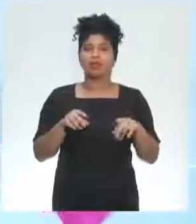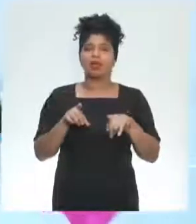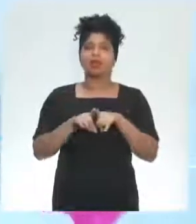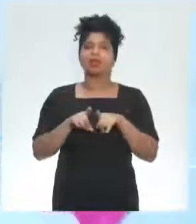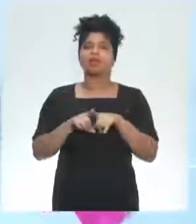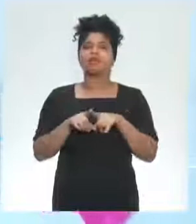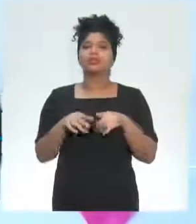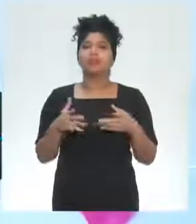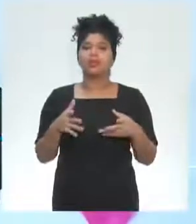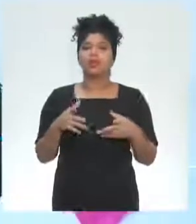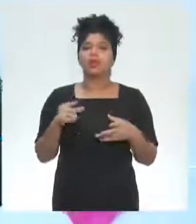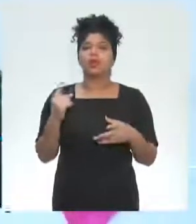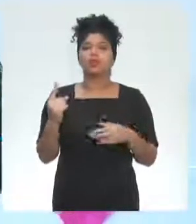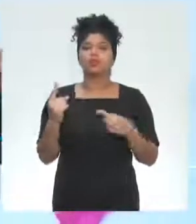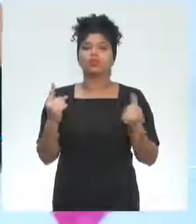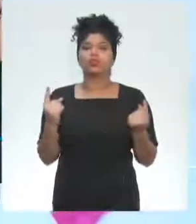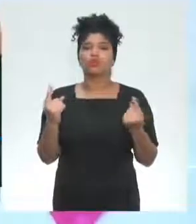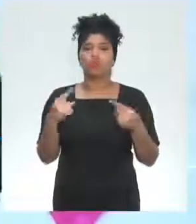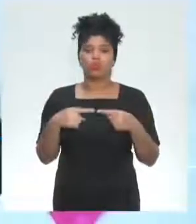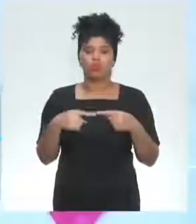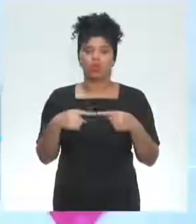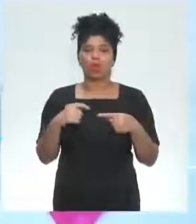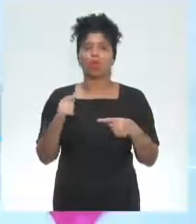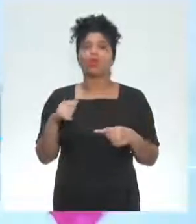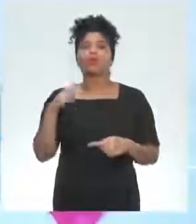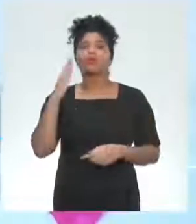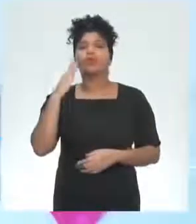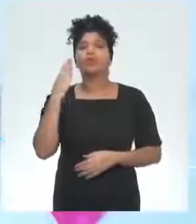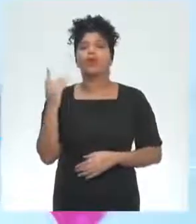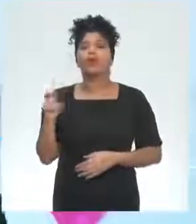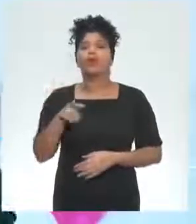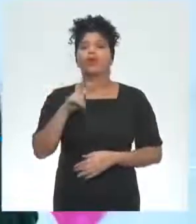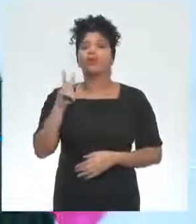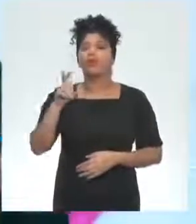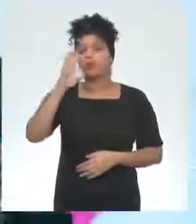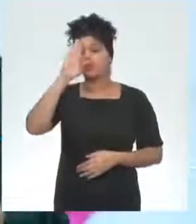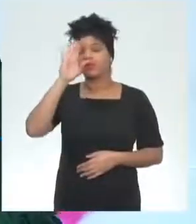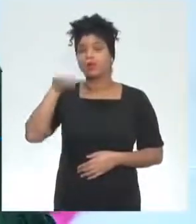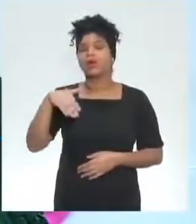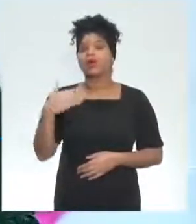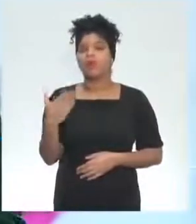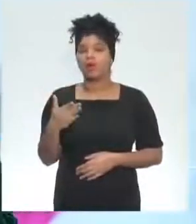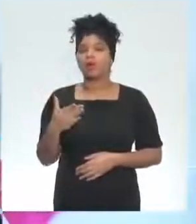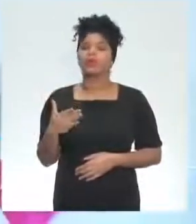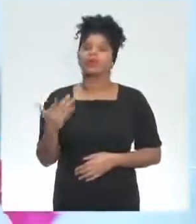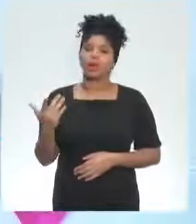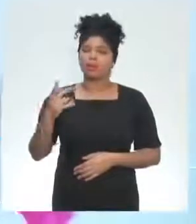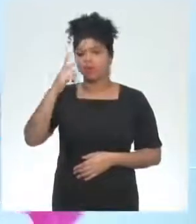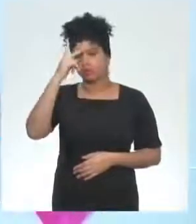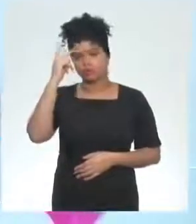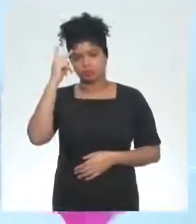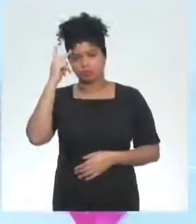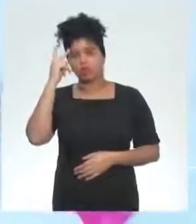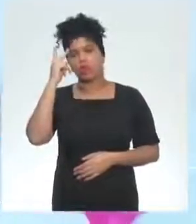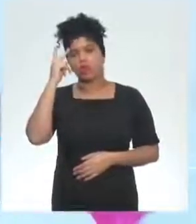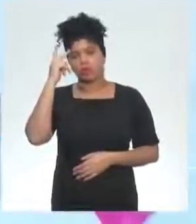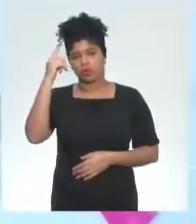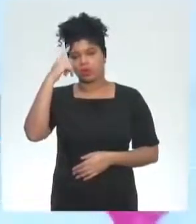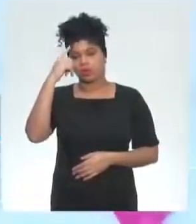né, dentro desses dois elementos aí, qual seria, então, o tema ou a ideia central que o meu coreógrafo quer desenvolver. Tá